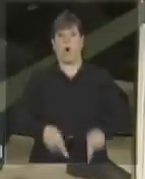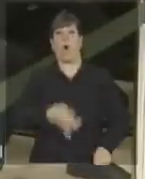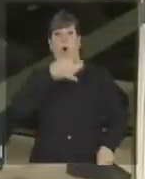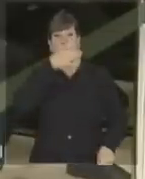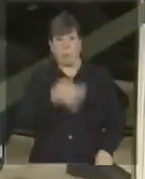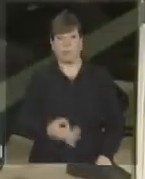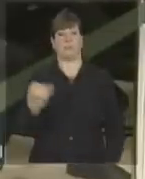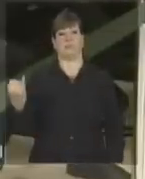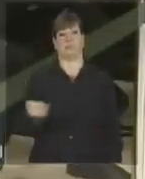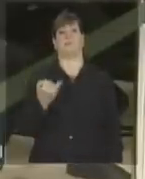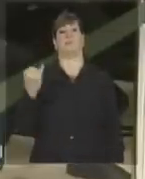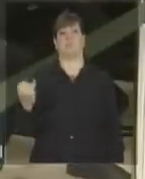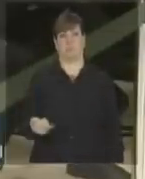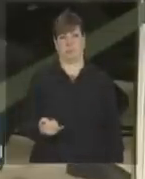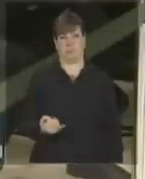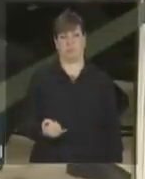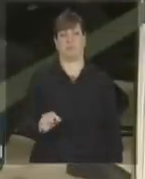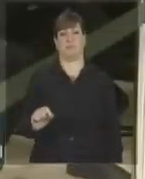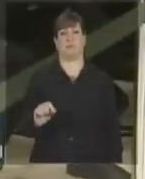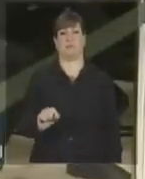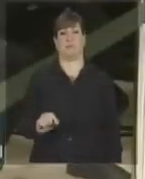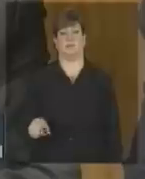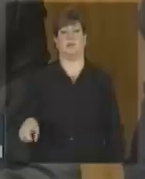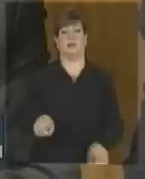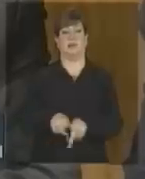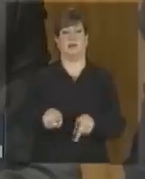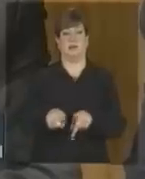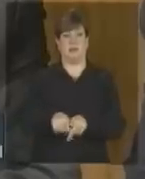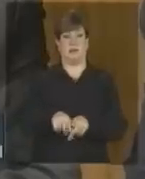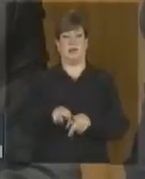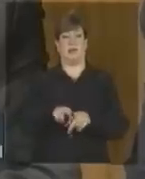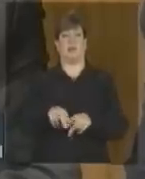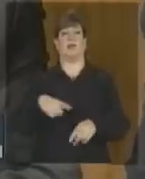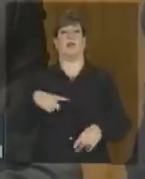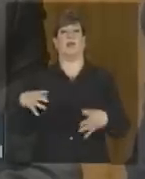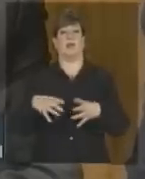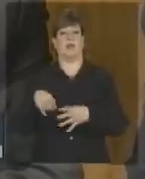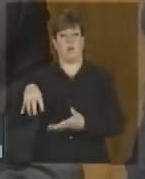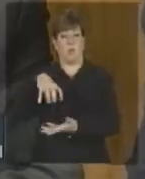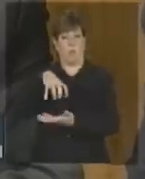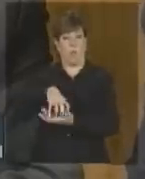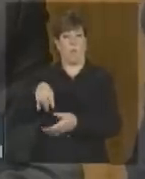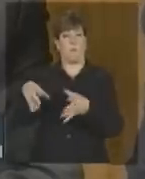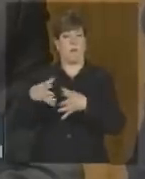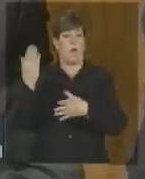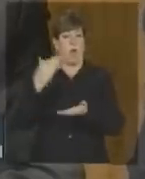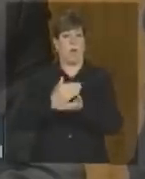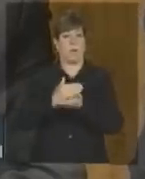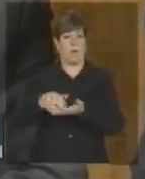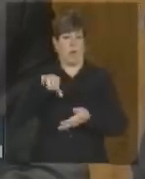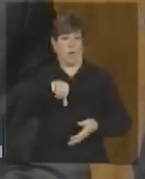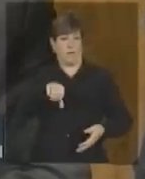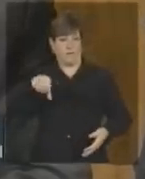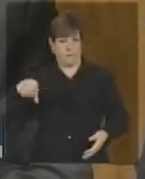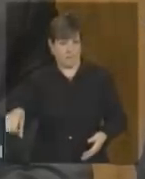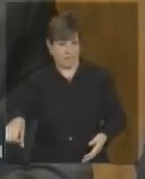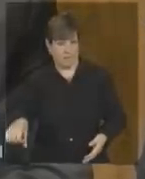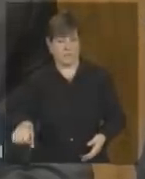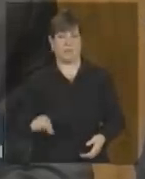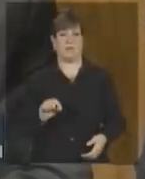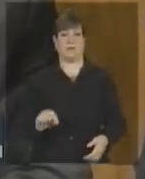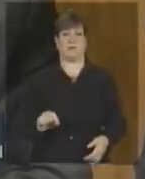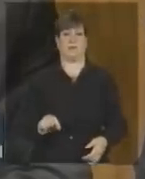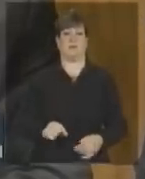E a Marribo também é um exemplo disso, uma entidade pequena que começou em 99, que